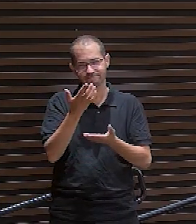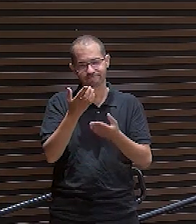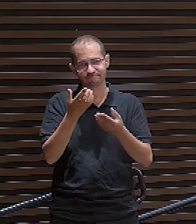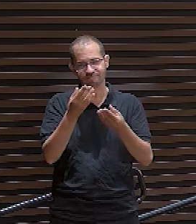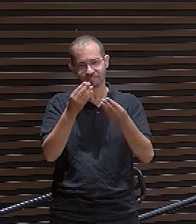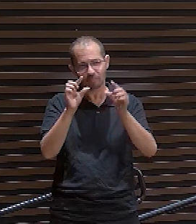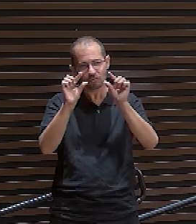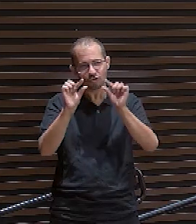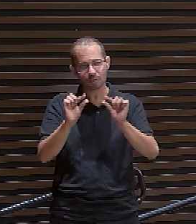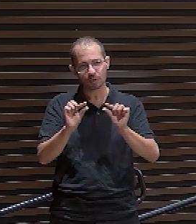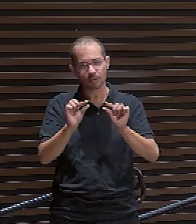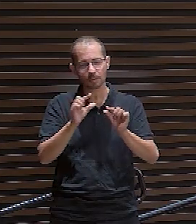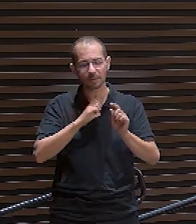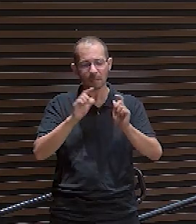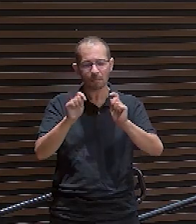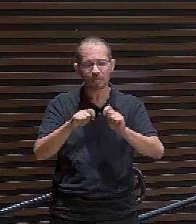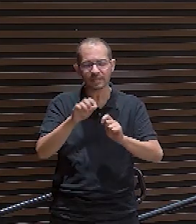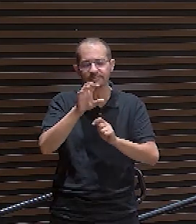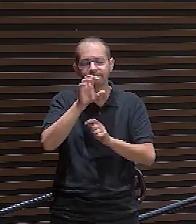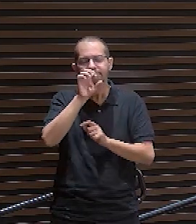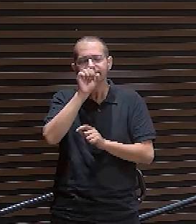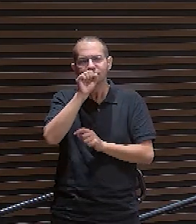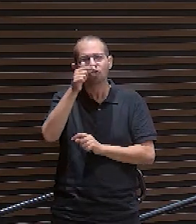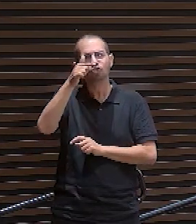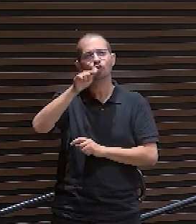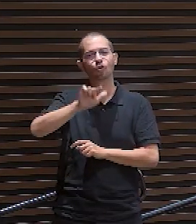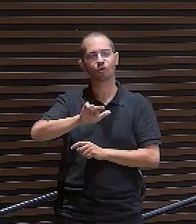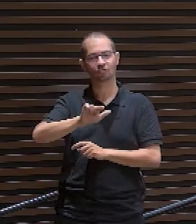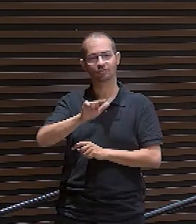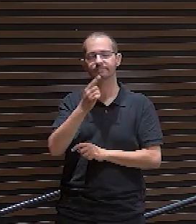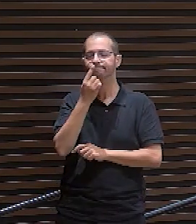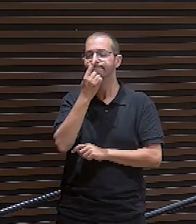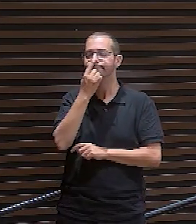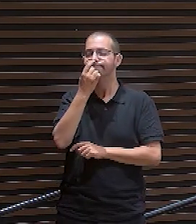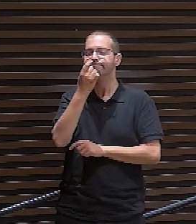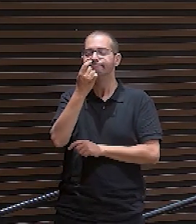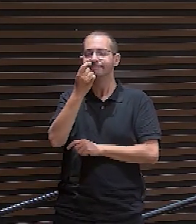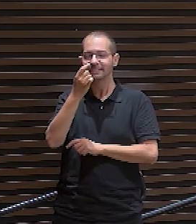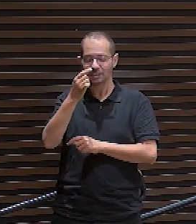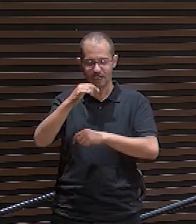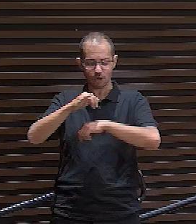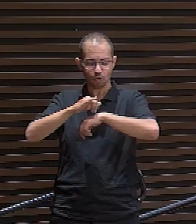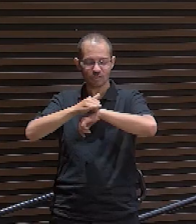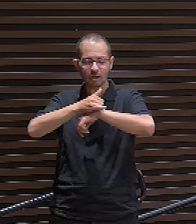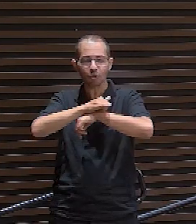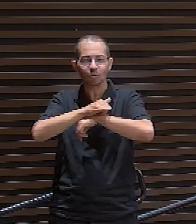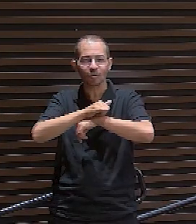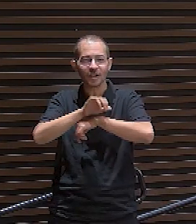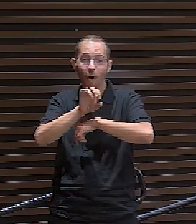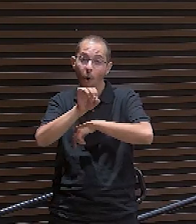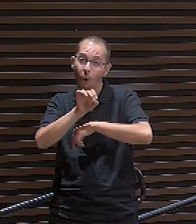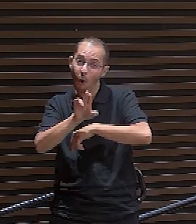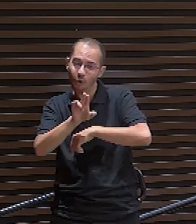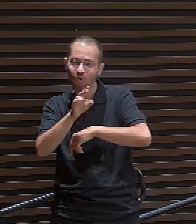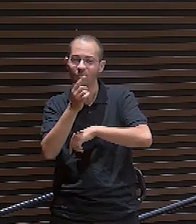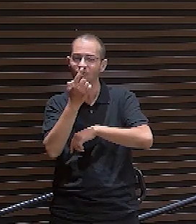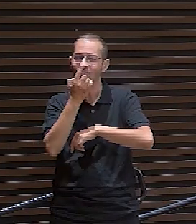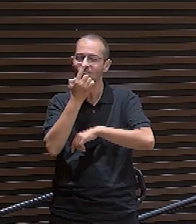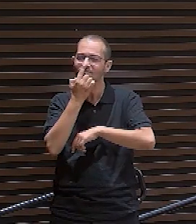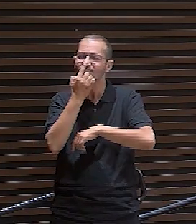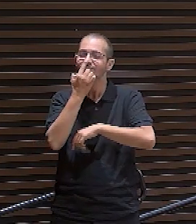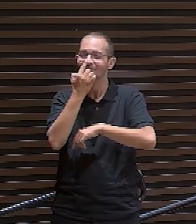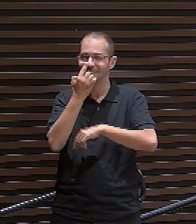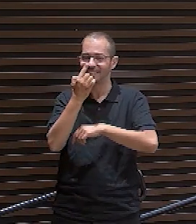para sentir de novo o cheiro da gordura, o cheiro da verdadeira adoração. Agora eu